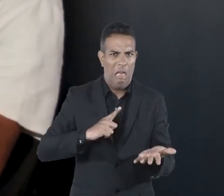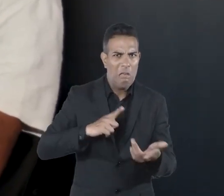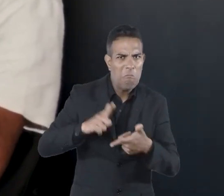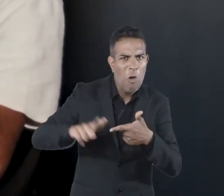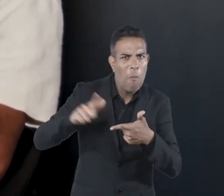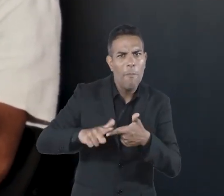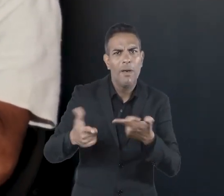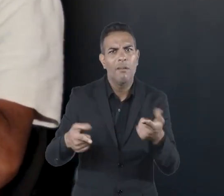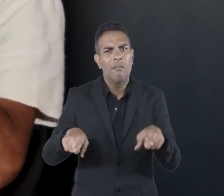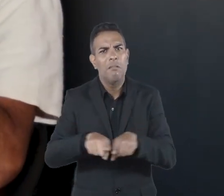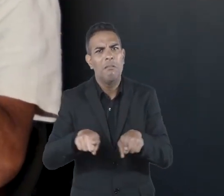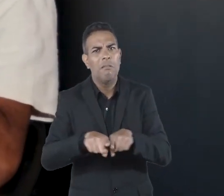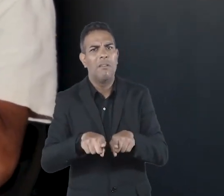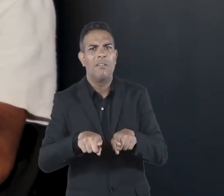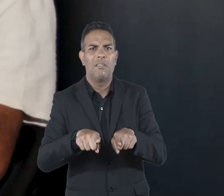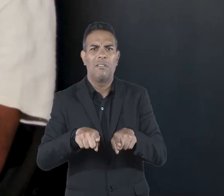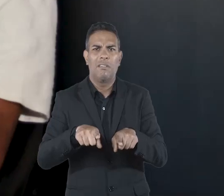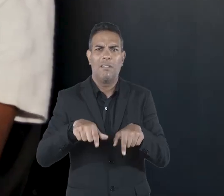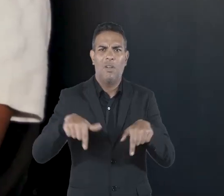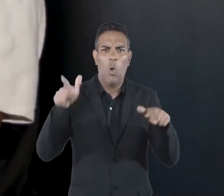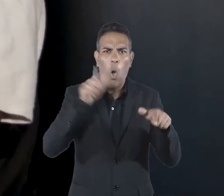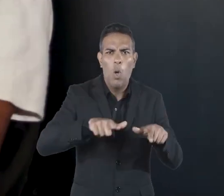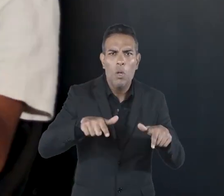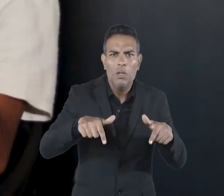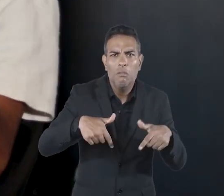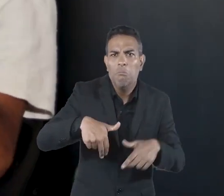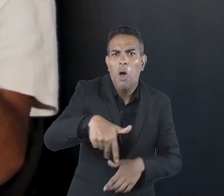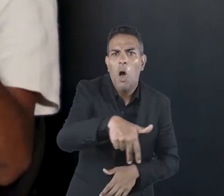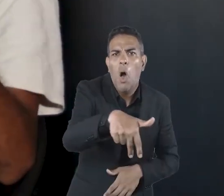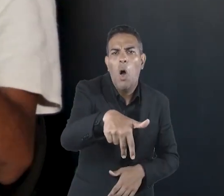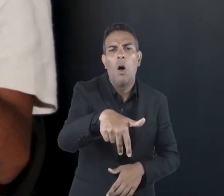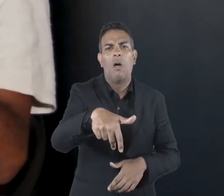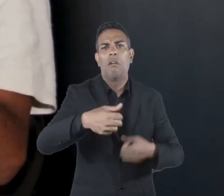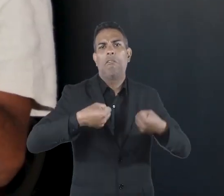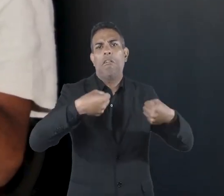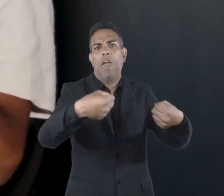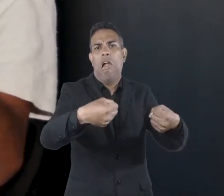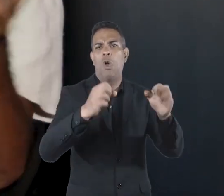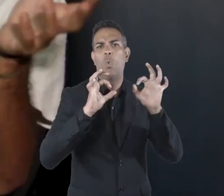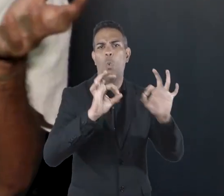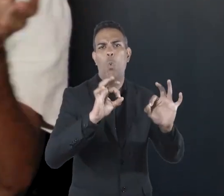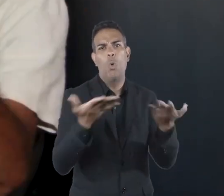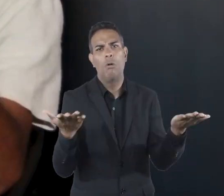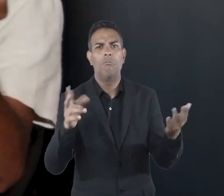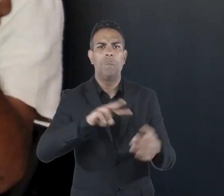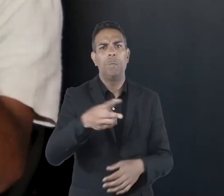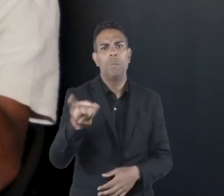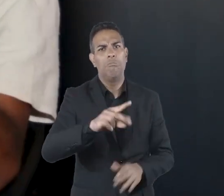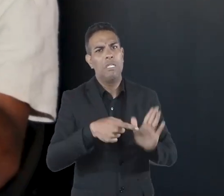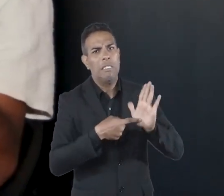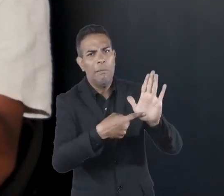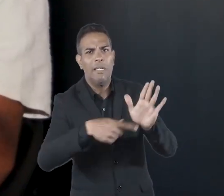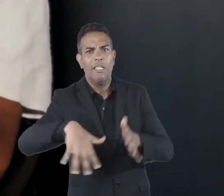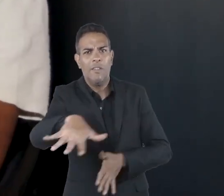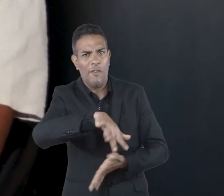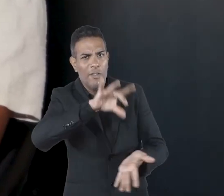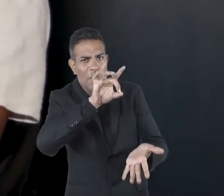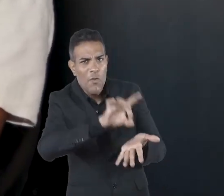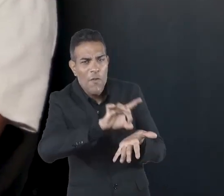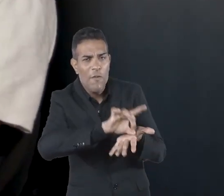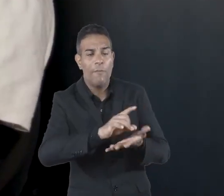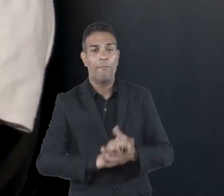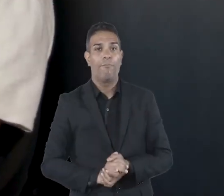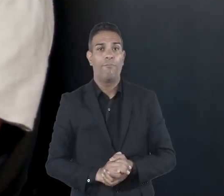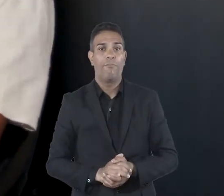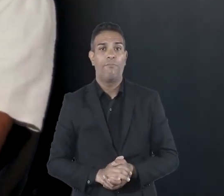Como é que é a vida lá? O pessoal só anda de camelo? Tem gente que só anda de camelo, mas lá no deserto. Tem gente que anda de Ferrari. E aí? Então a